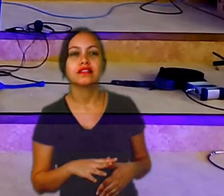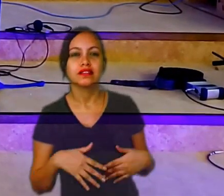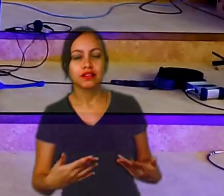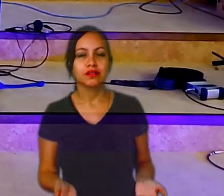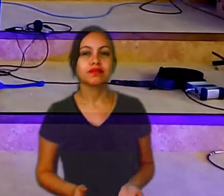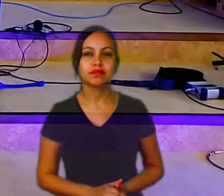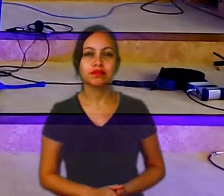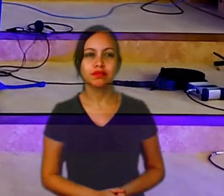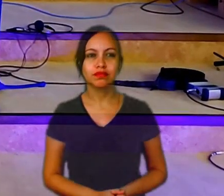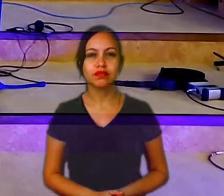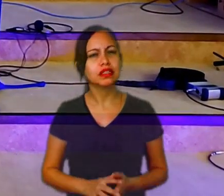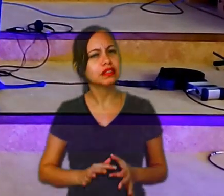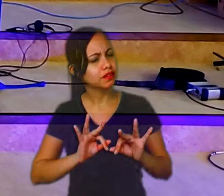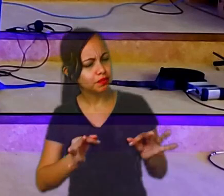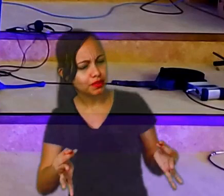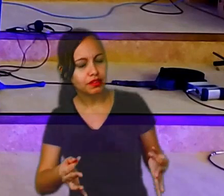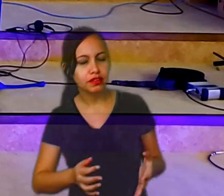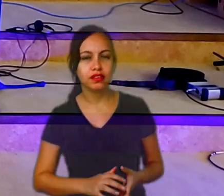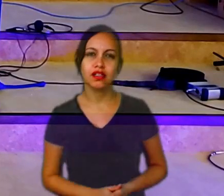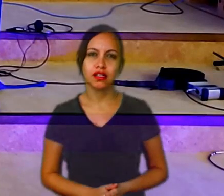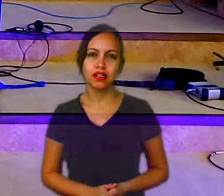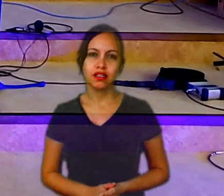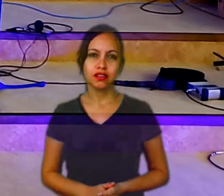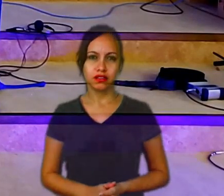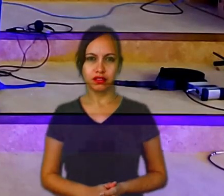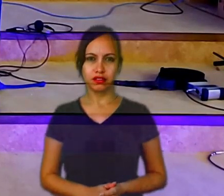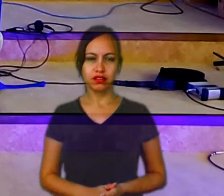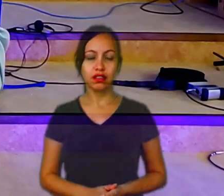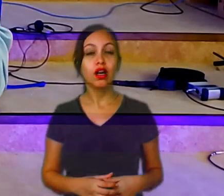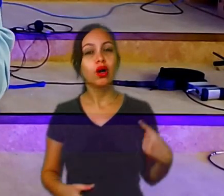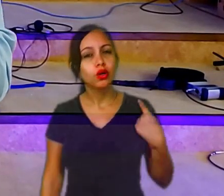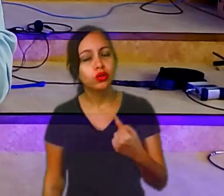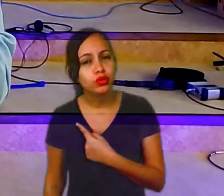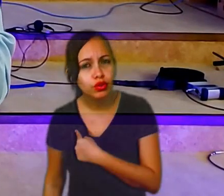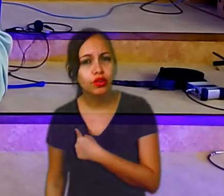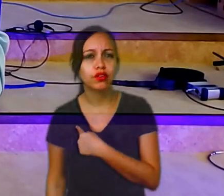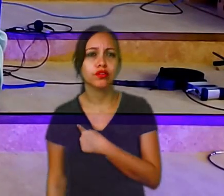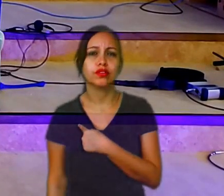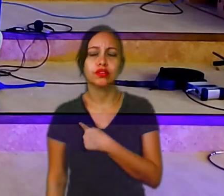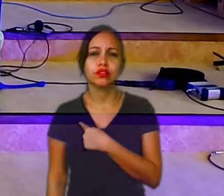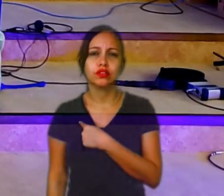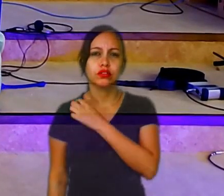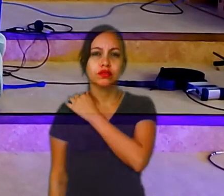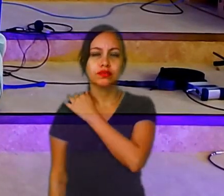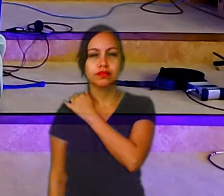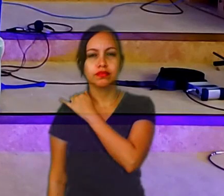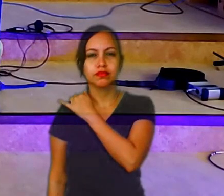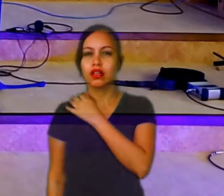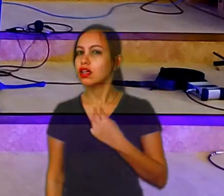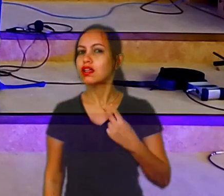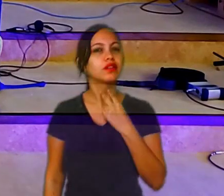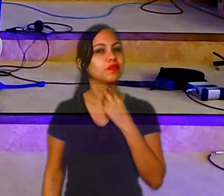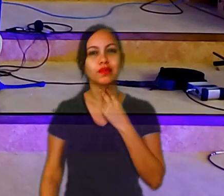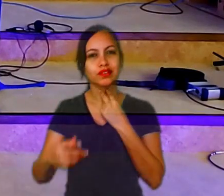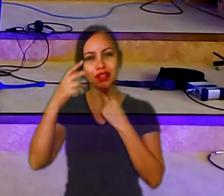determinação, que humildade. Queridos, nós não podemos altamente confiar em nós